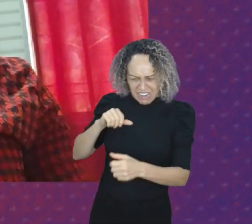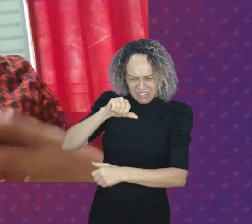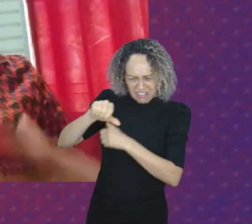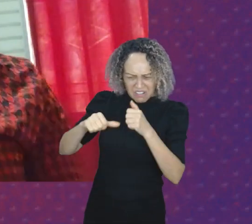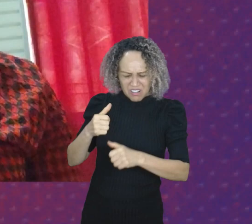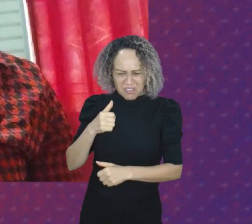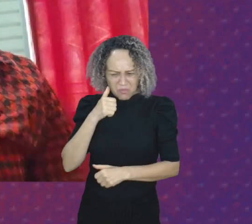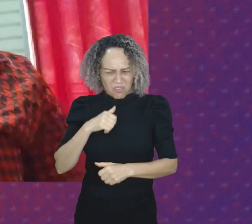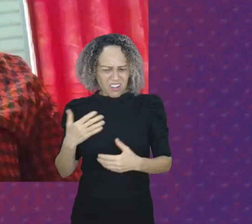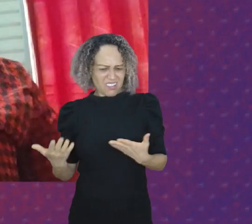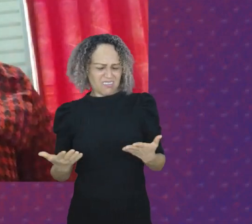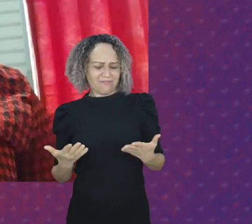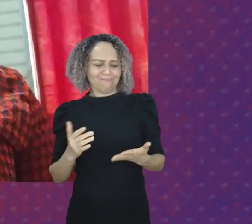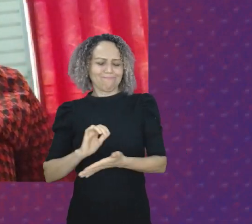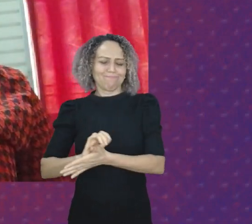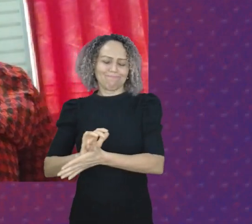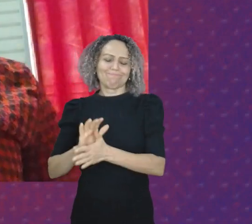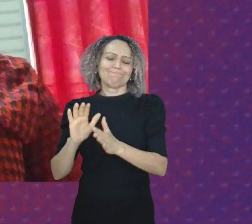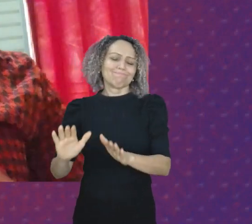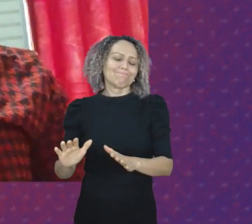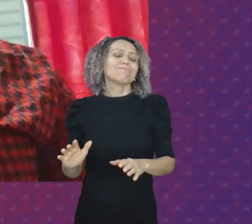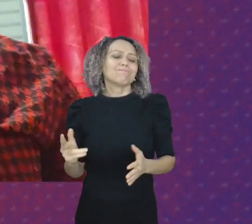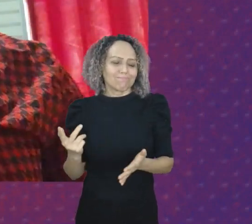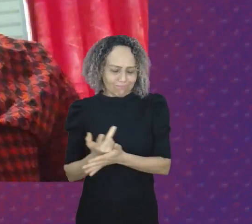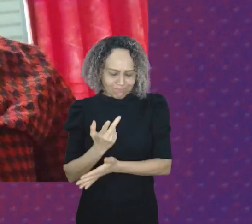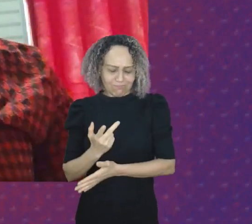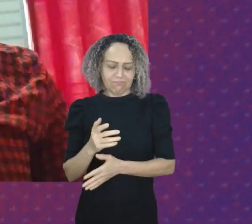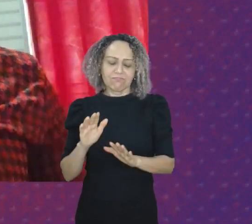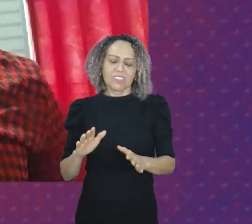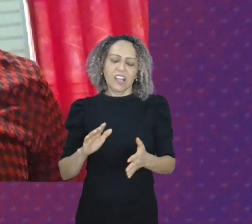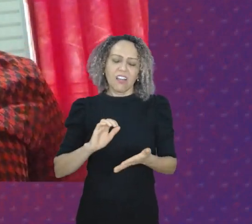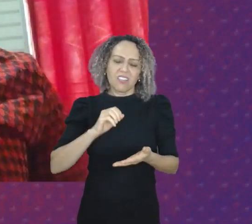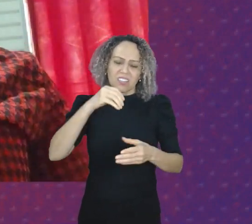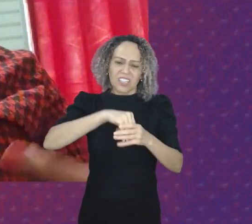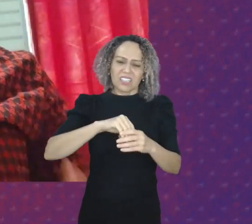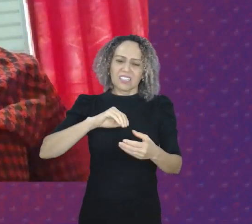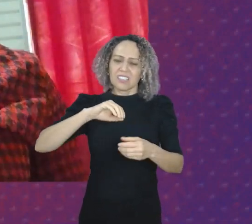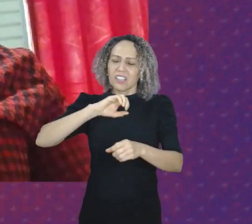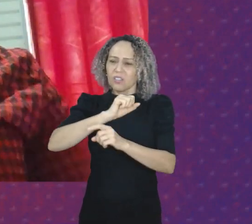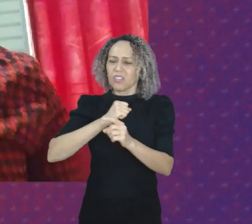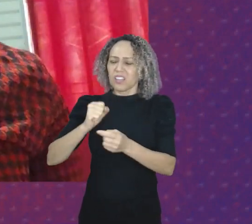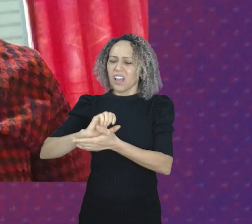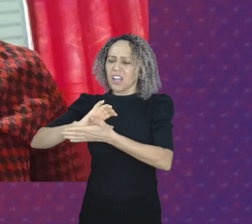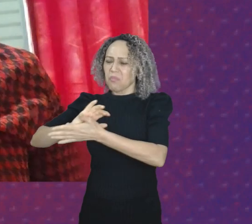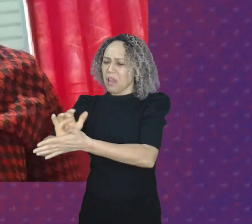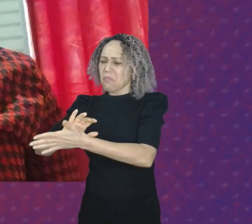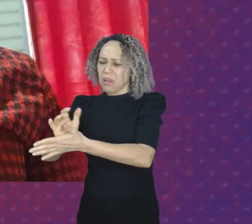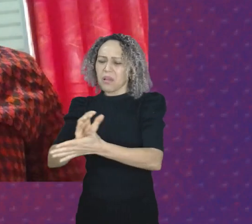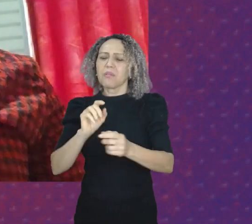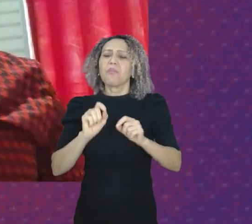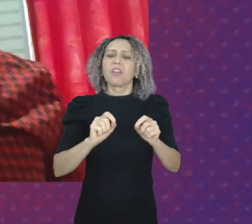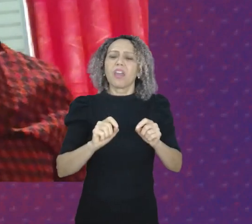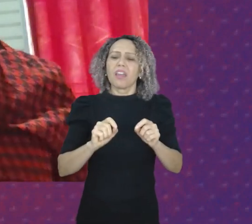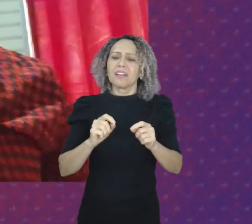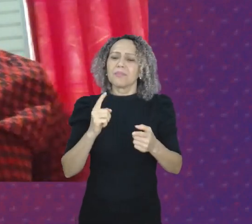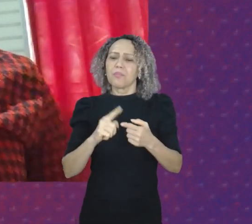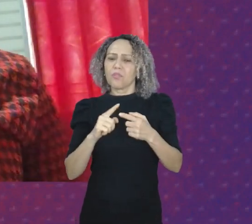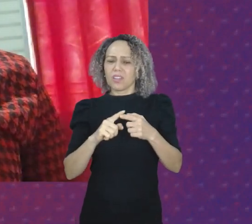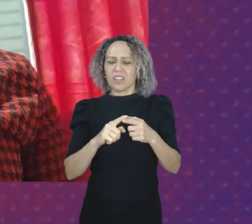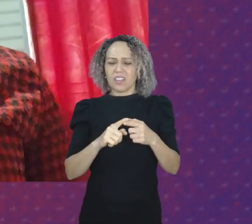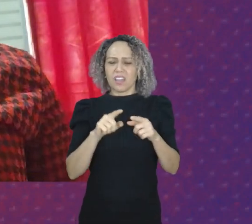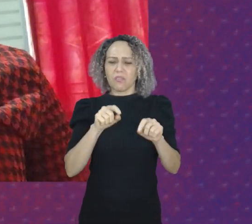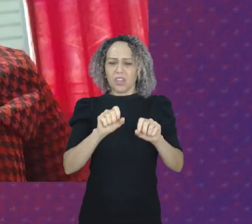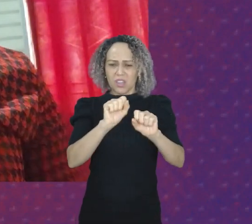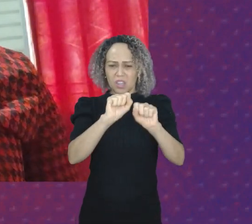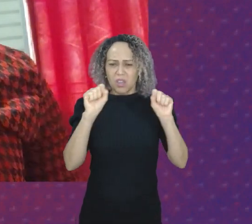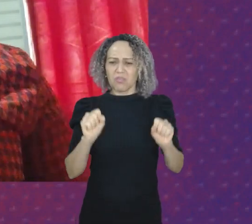serem excluídas da sociedade, a serem excluídas desse sistema que é heteronormativo, é